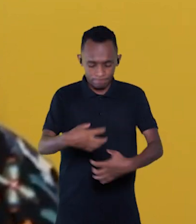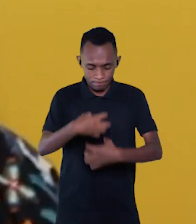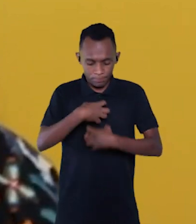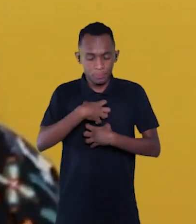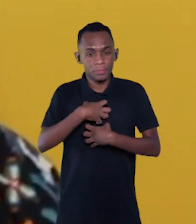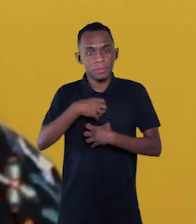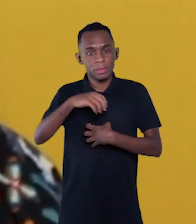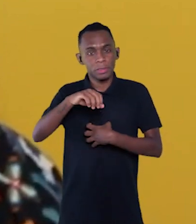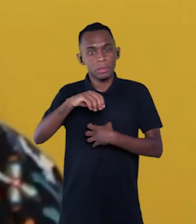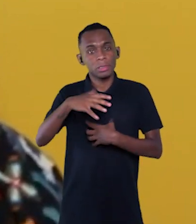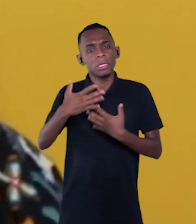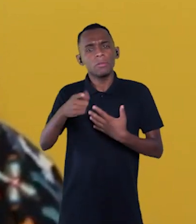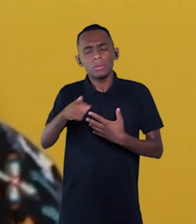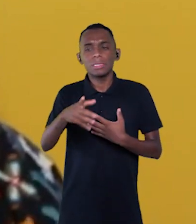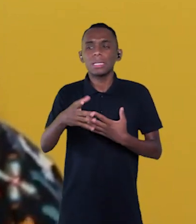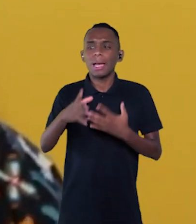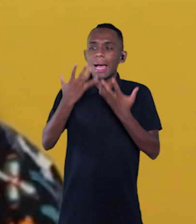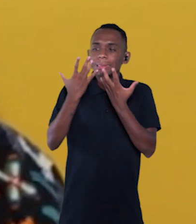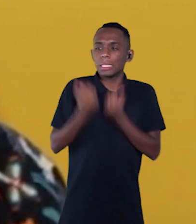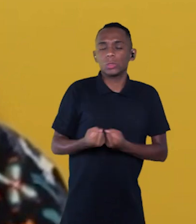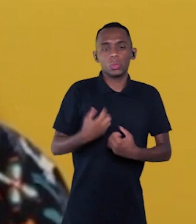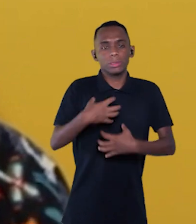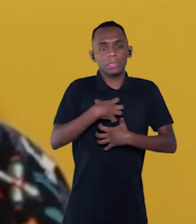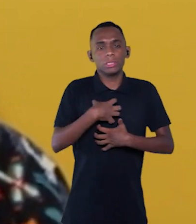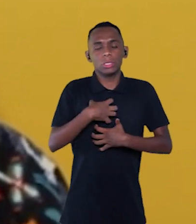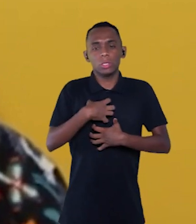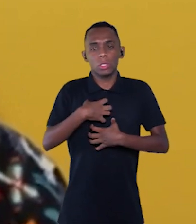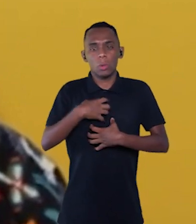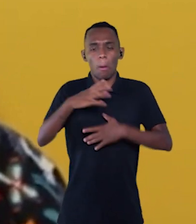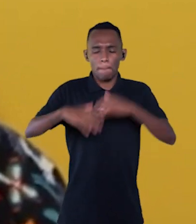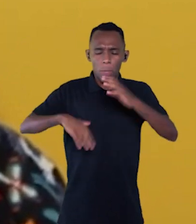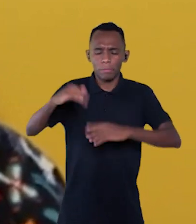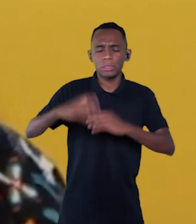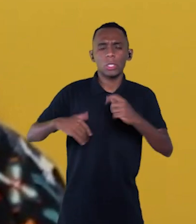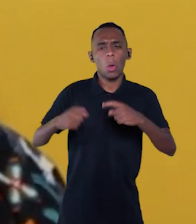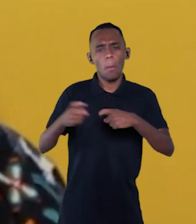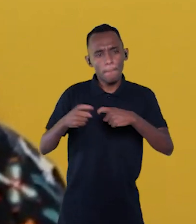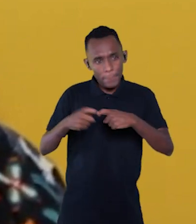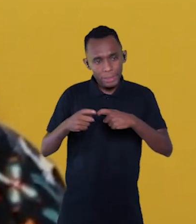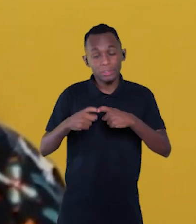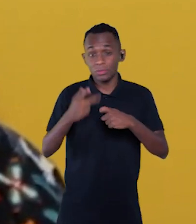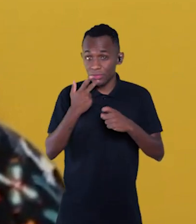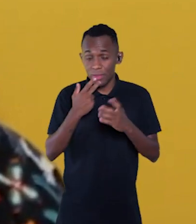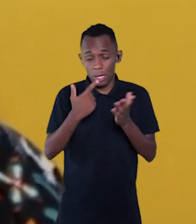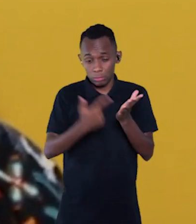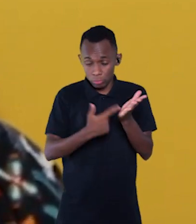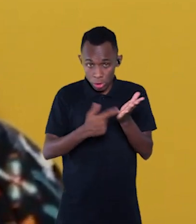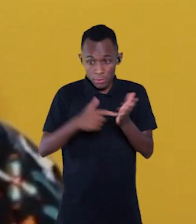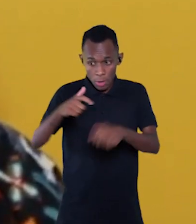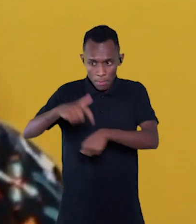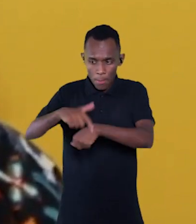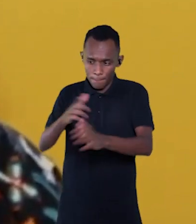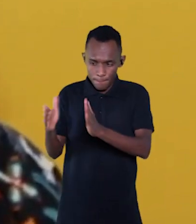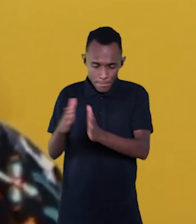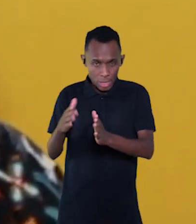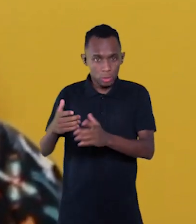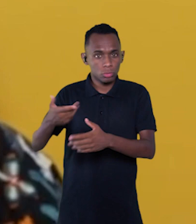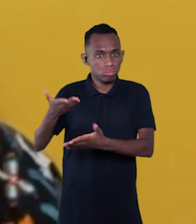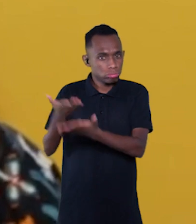que você é uma pessoa que se permitiu sentir, uma médica, né? Que se permitiu sentir, até cita, né? Que na faculdade